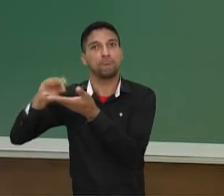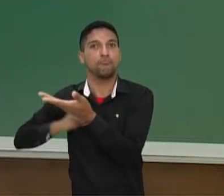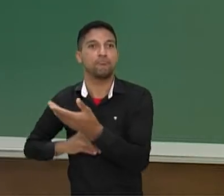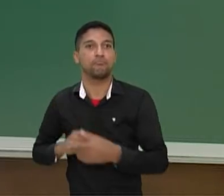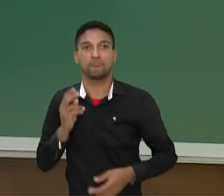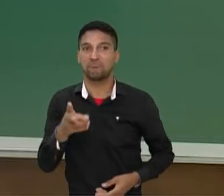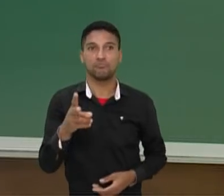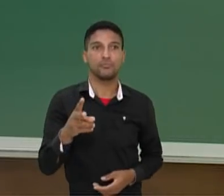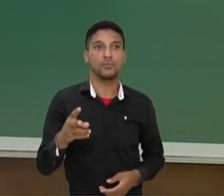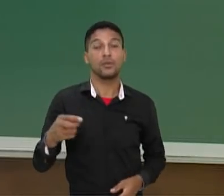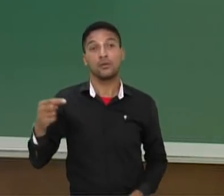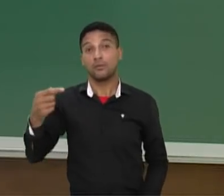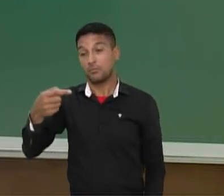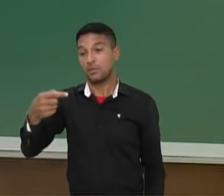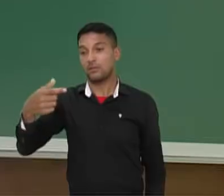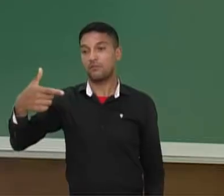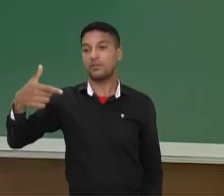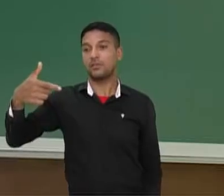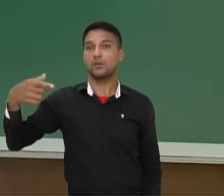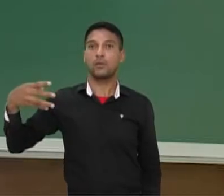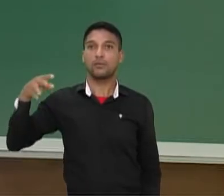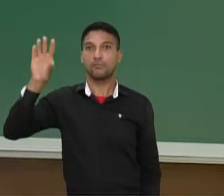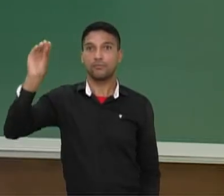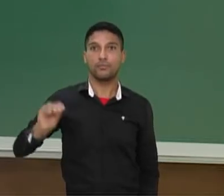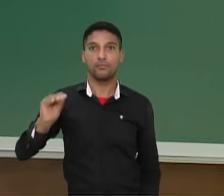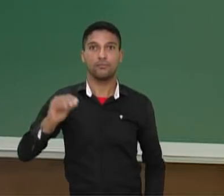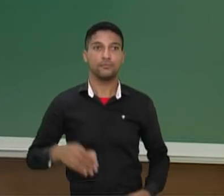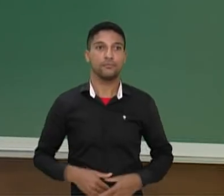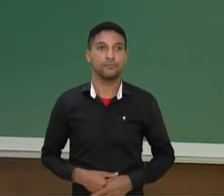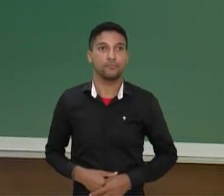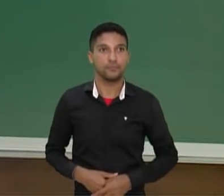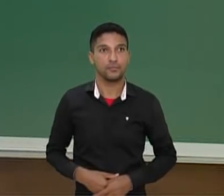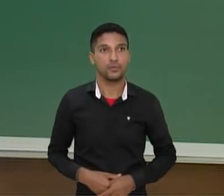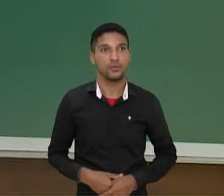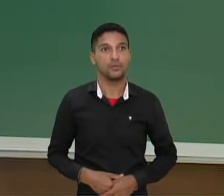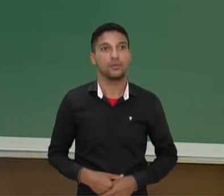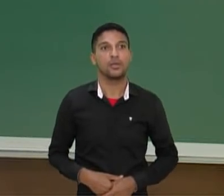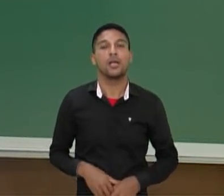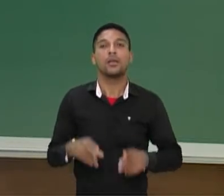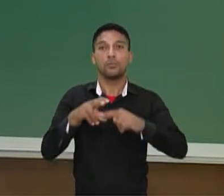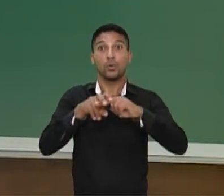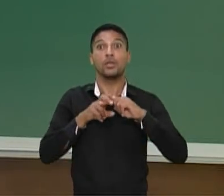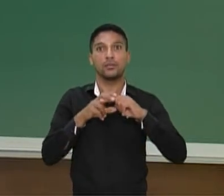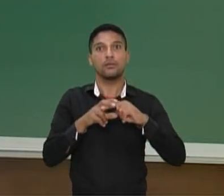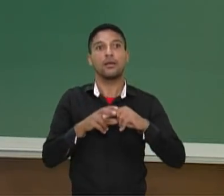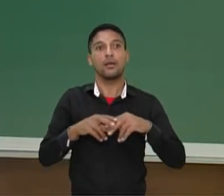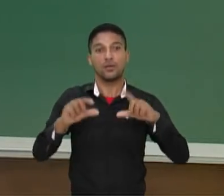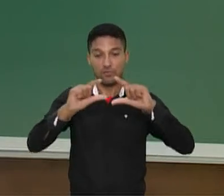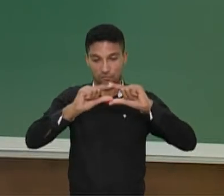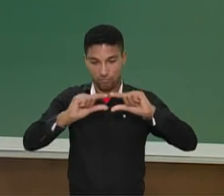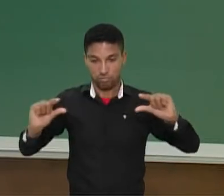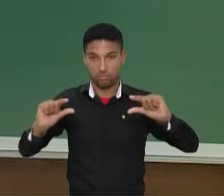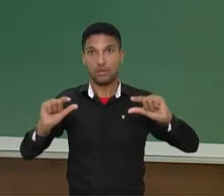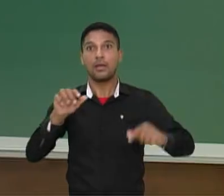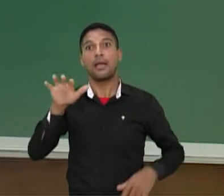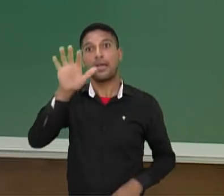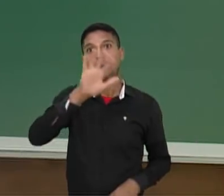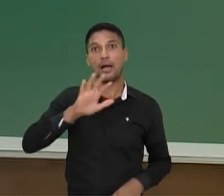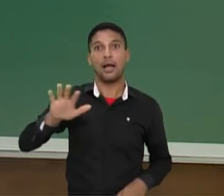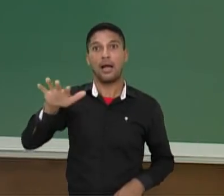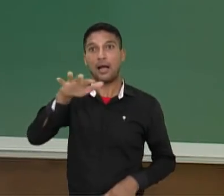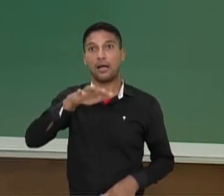menos 24. Então, essa aqui é a expressão que fornece a área em função de